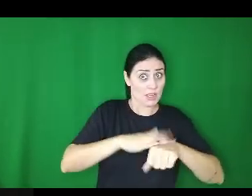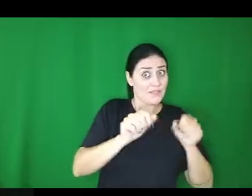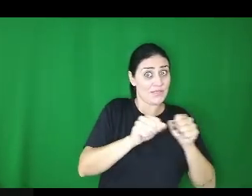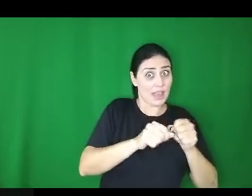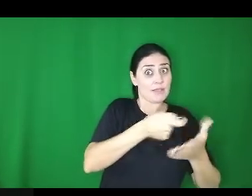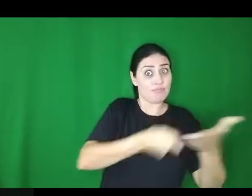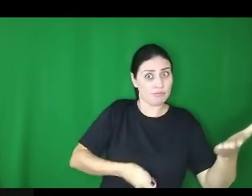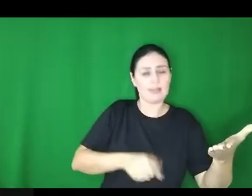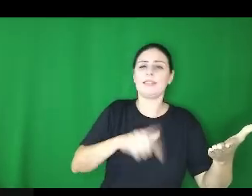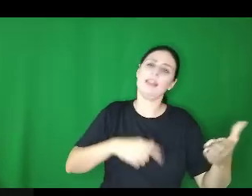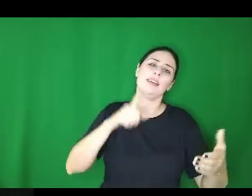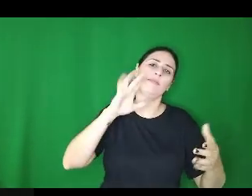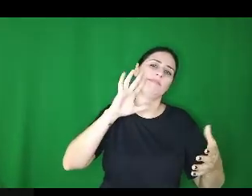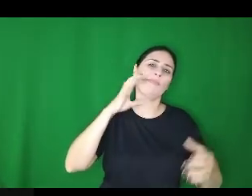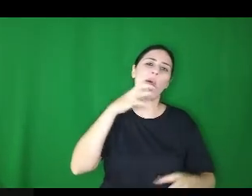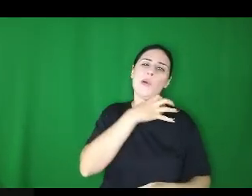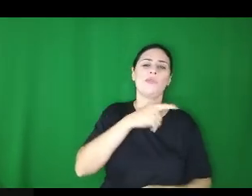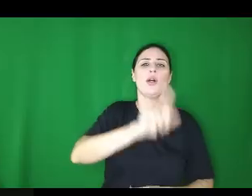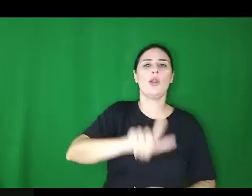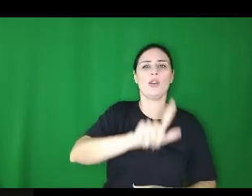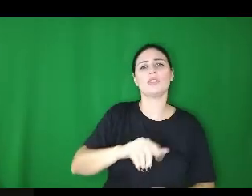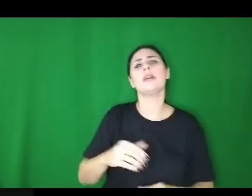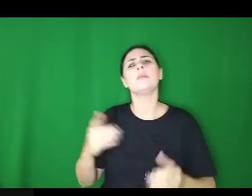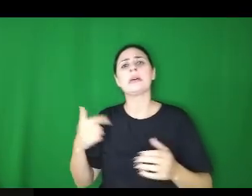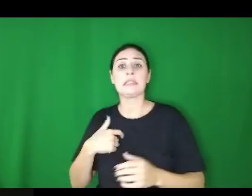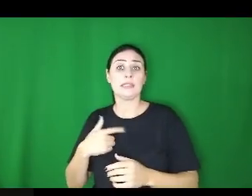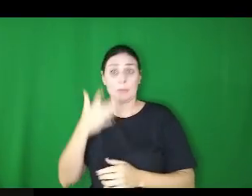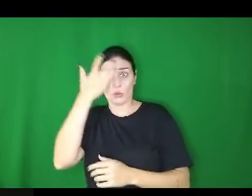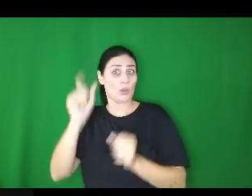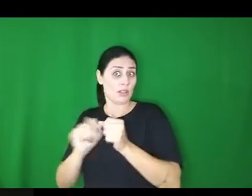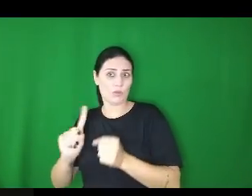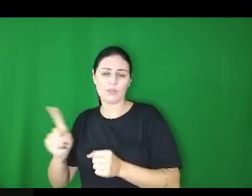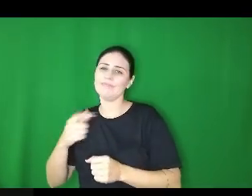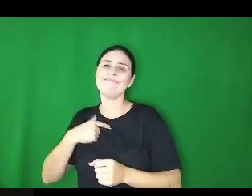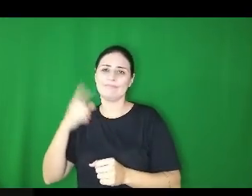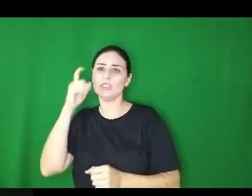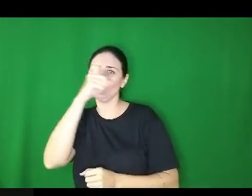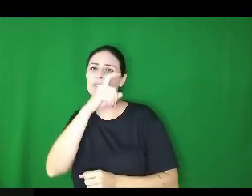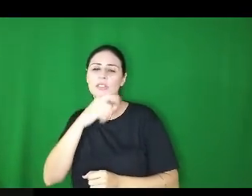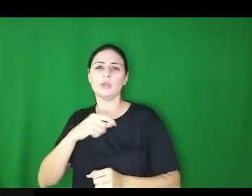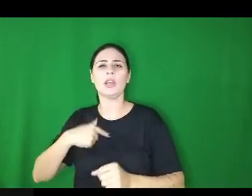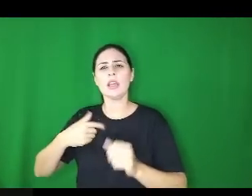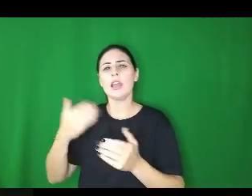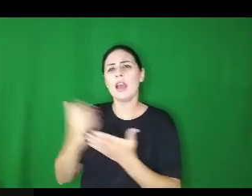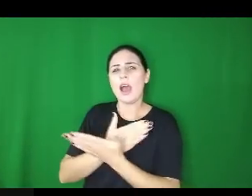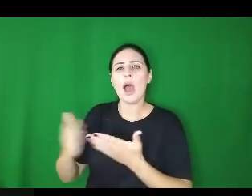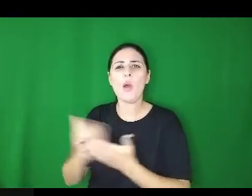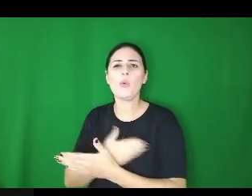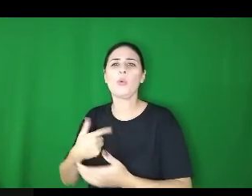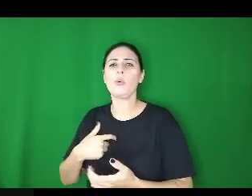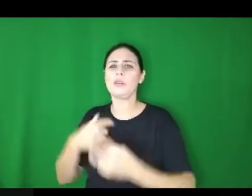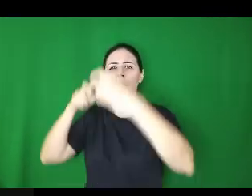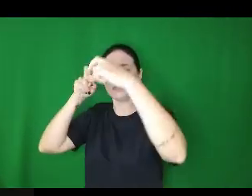já achava que parece que cada um pensou, foi lá quem pensou ciências, história, geografia, pensou assim, o que é preciso,